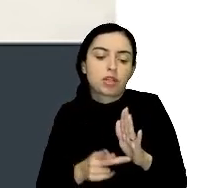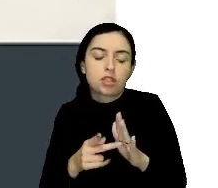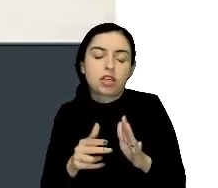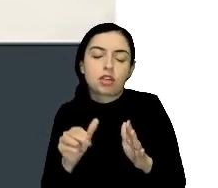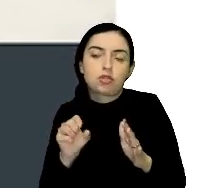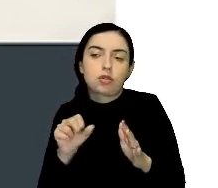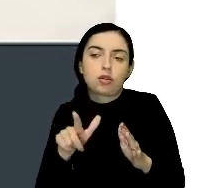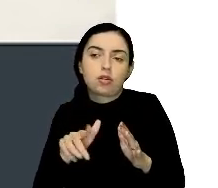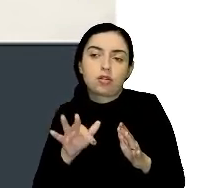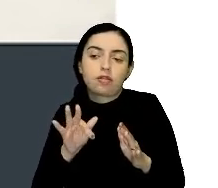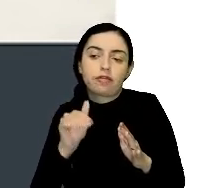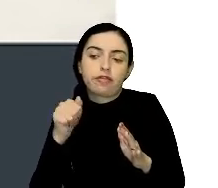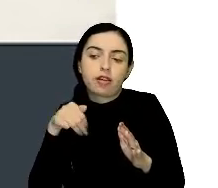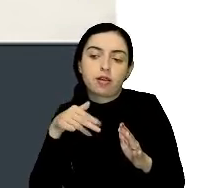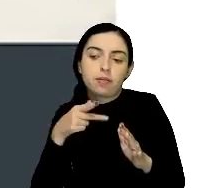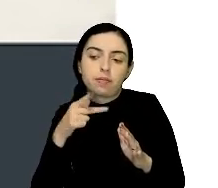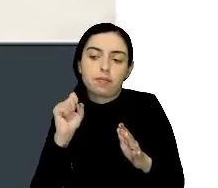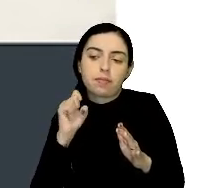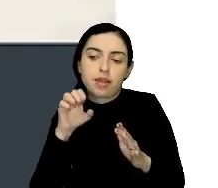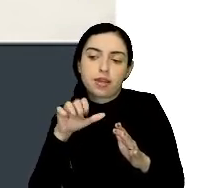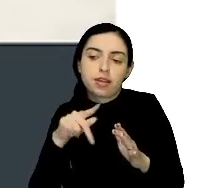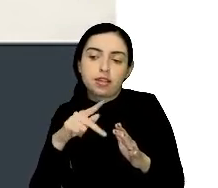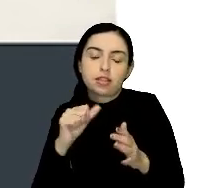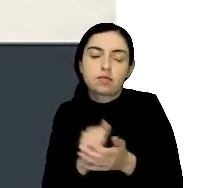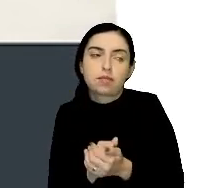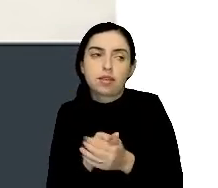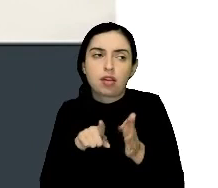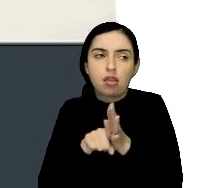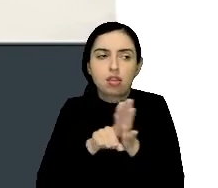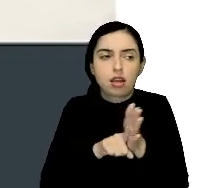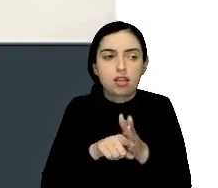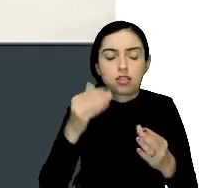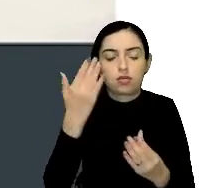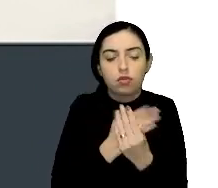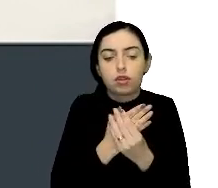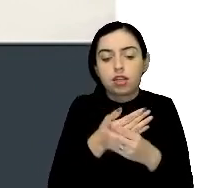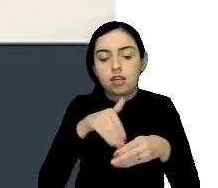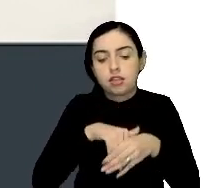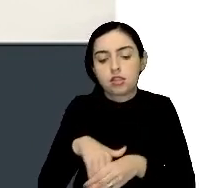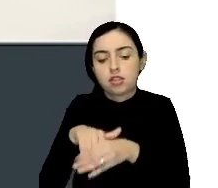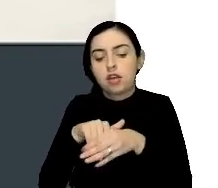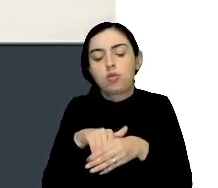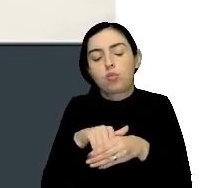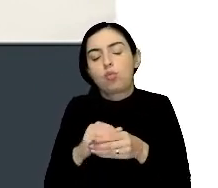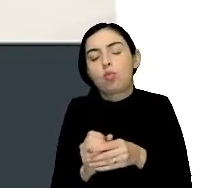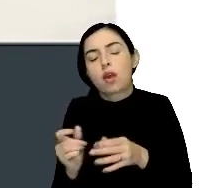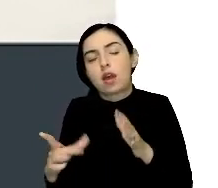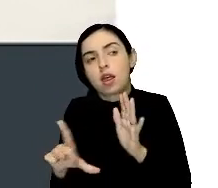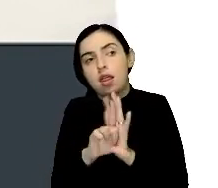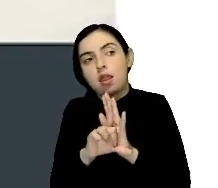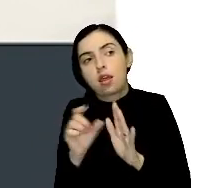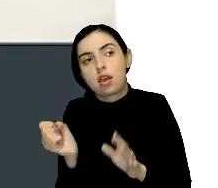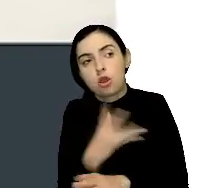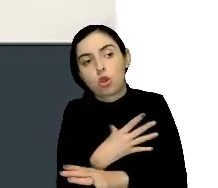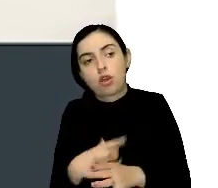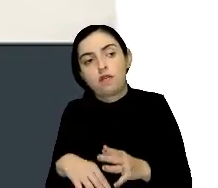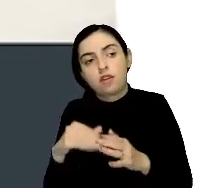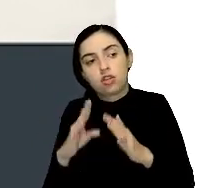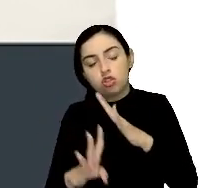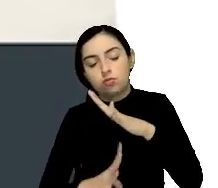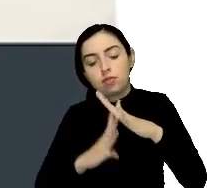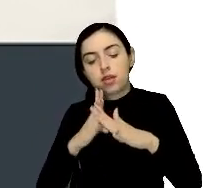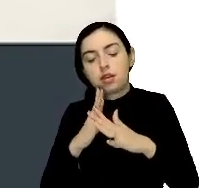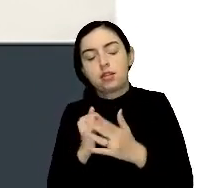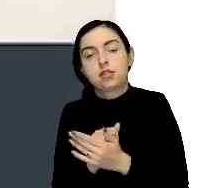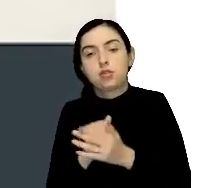é um projeto que analisa as decisões judiciais que envolvem a nova lei de imigração. Essa é a minha linha dentro